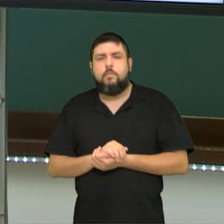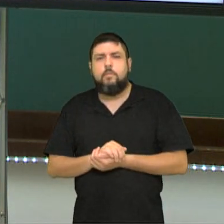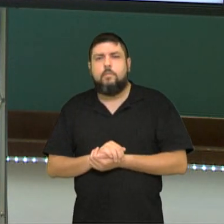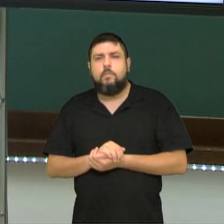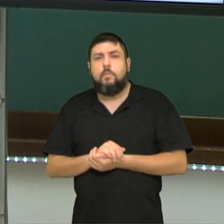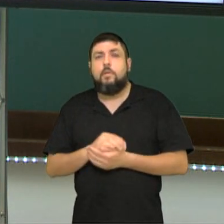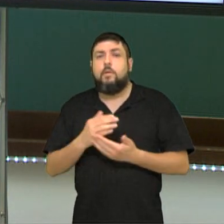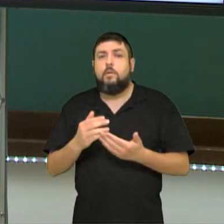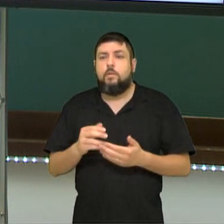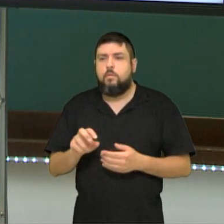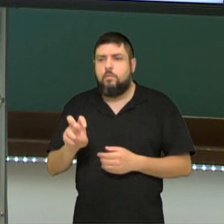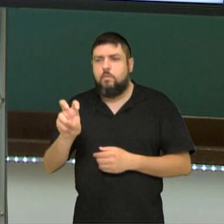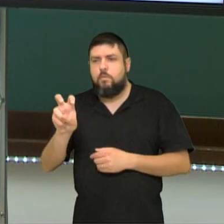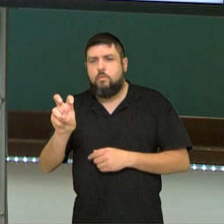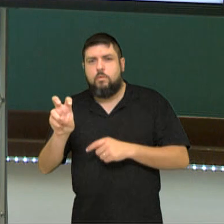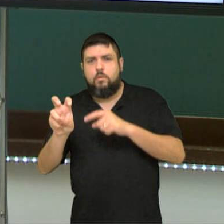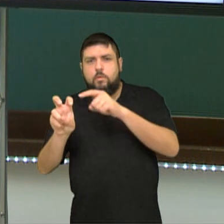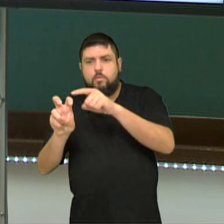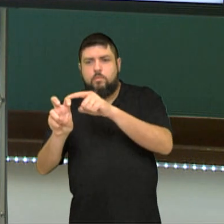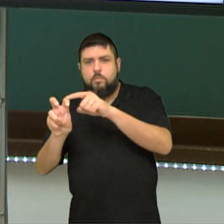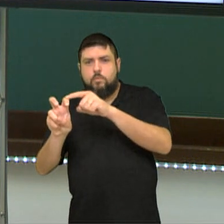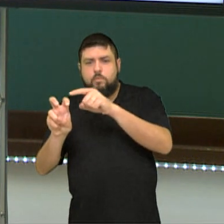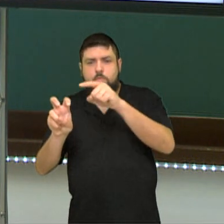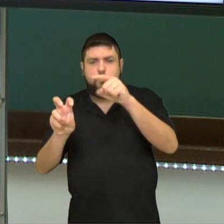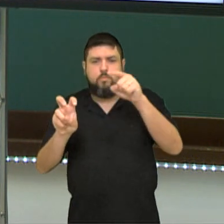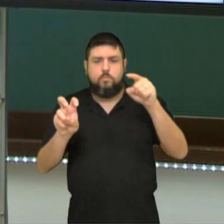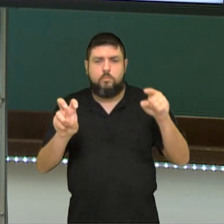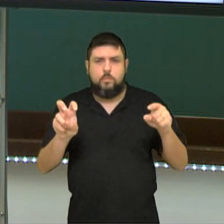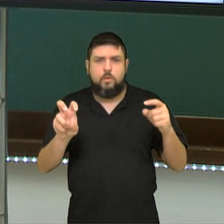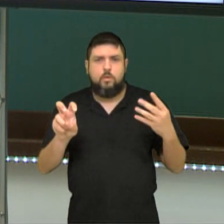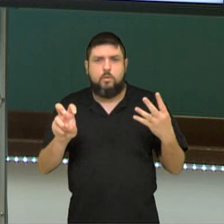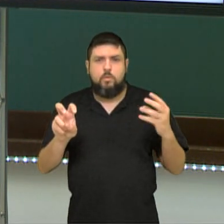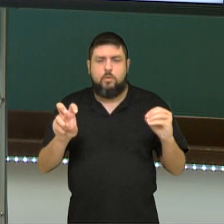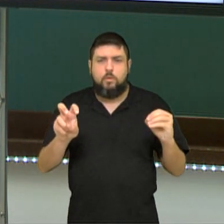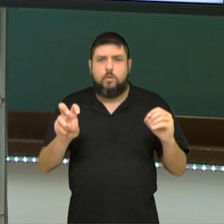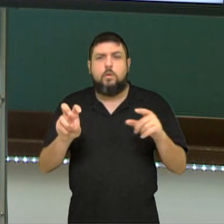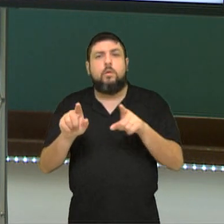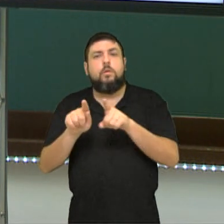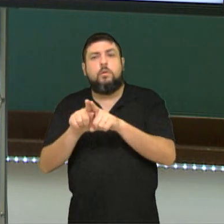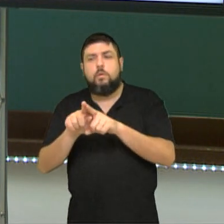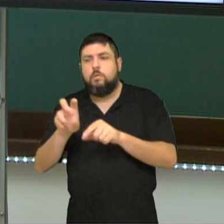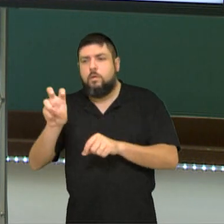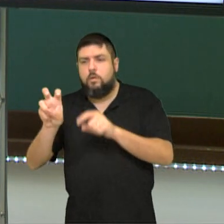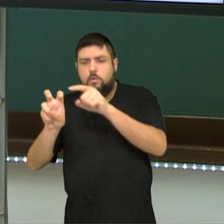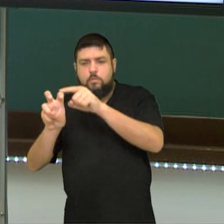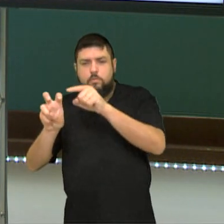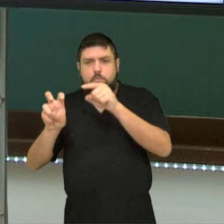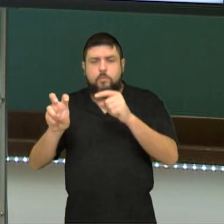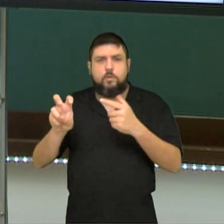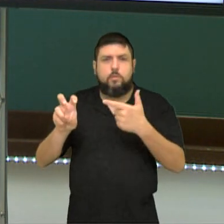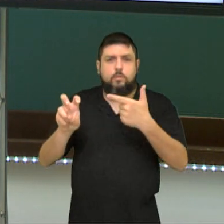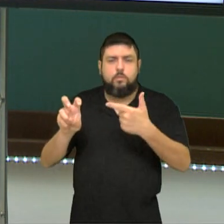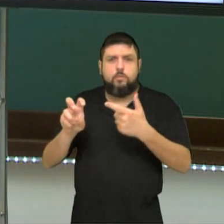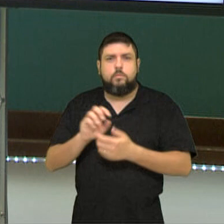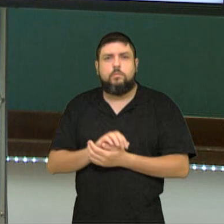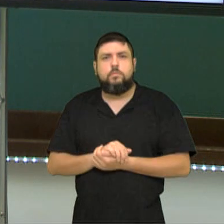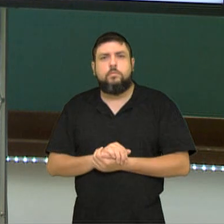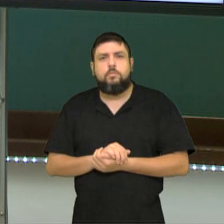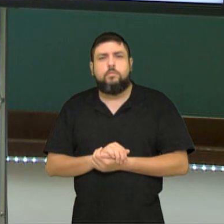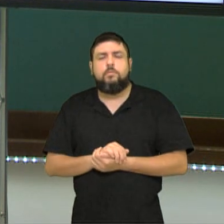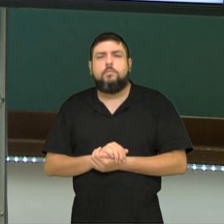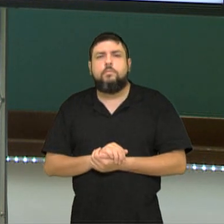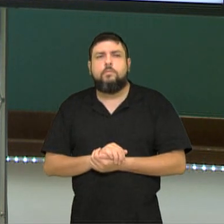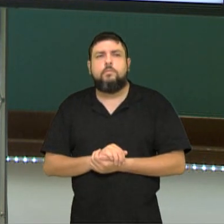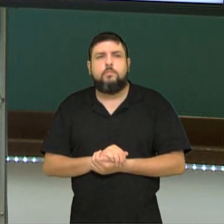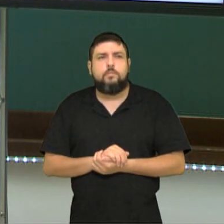40, que é a dezena do 42, e multiplica o 2, que é a unidade do 42. Tá? Vamos brincar um pouquinho